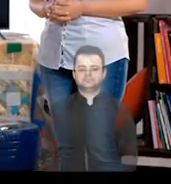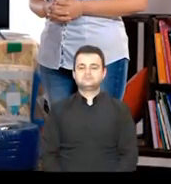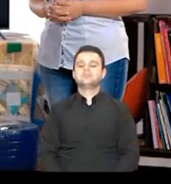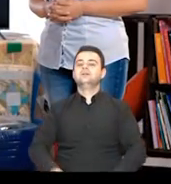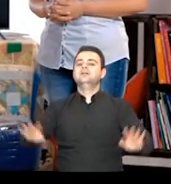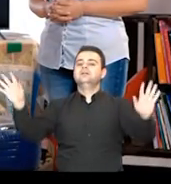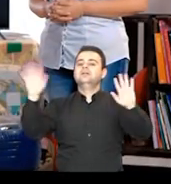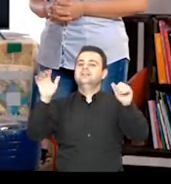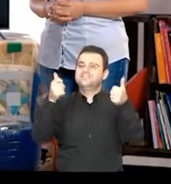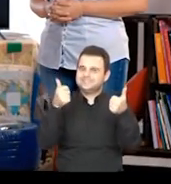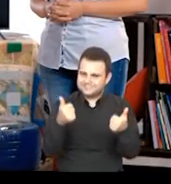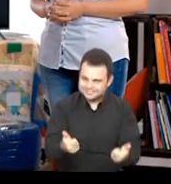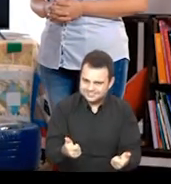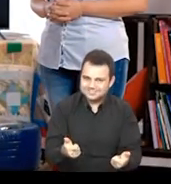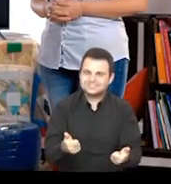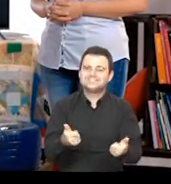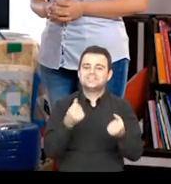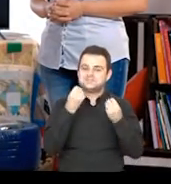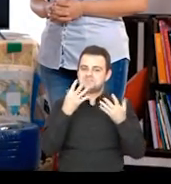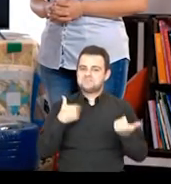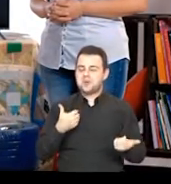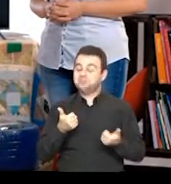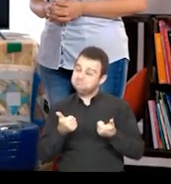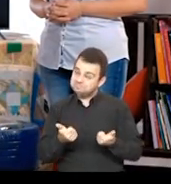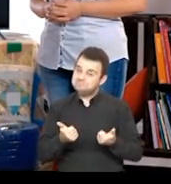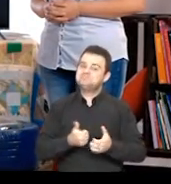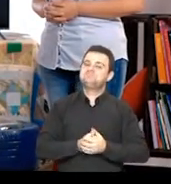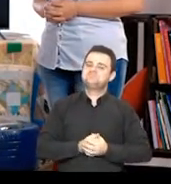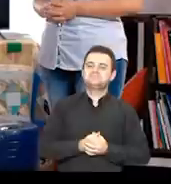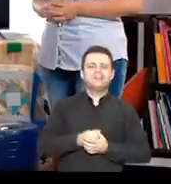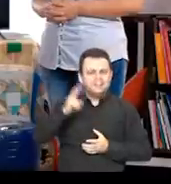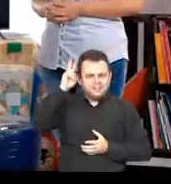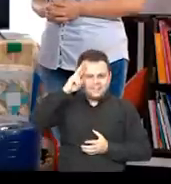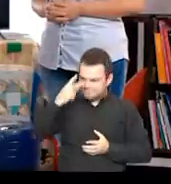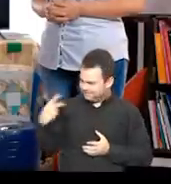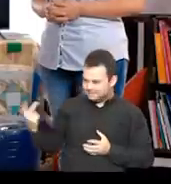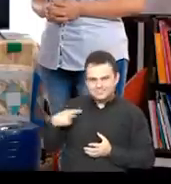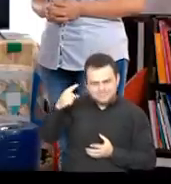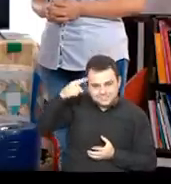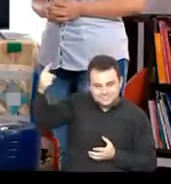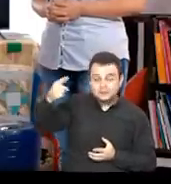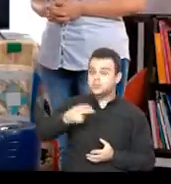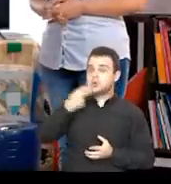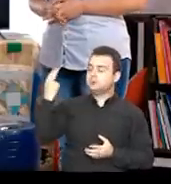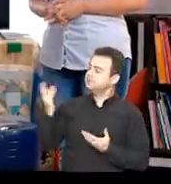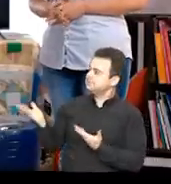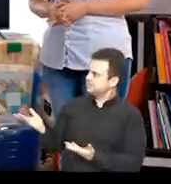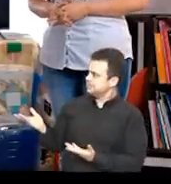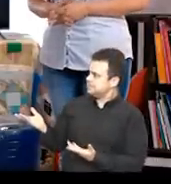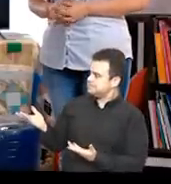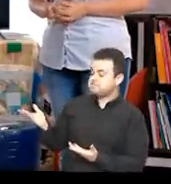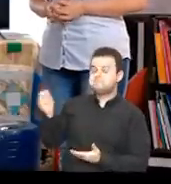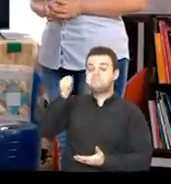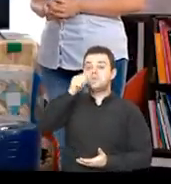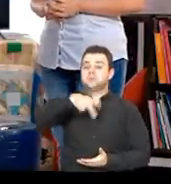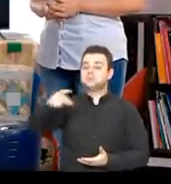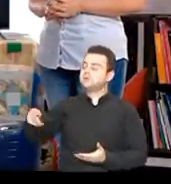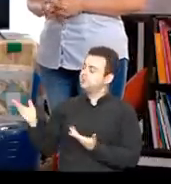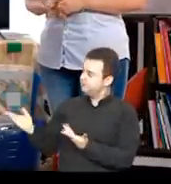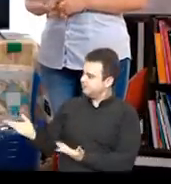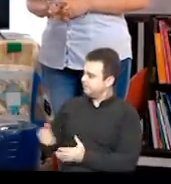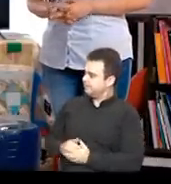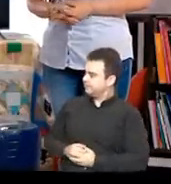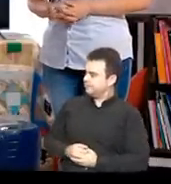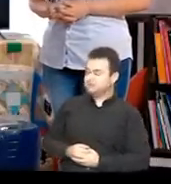Oi pessoal, tudo bem com vocês? Espero que sim. Lembram de nós? Eu sou o professor Luiz. E eu sou a professora